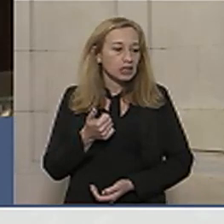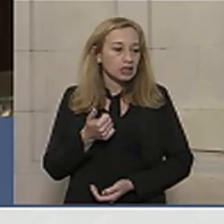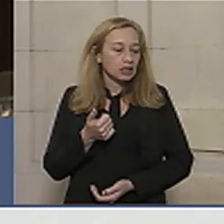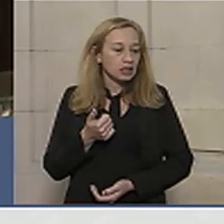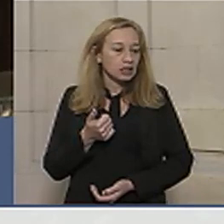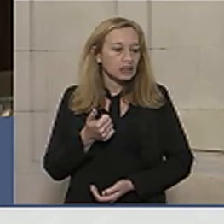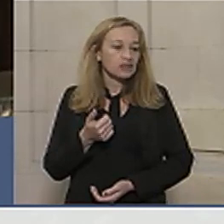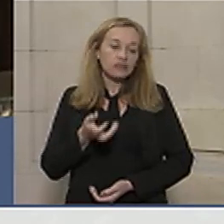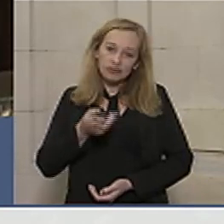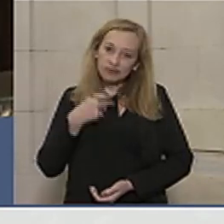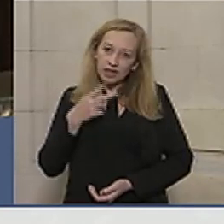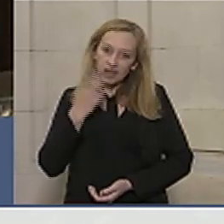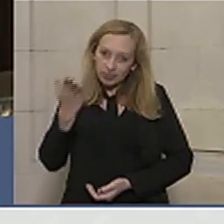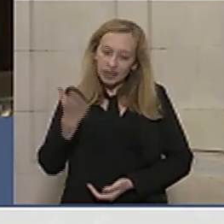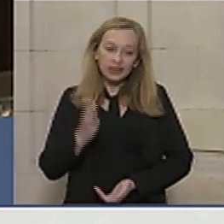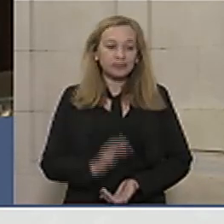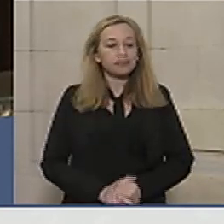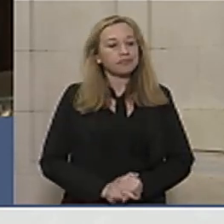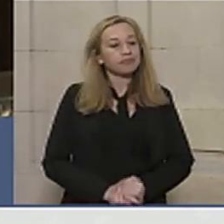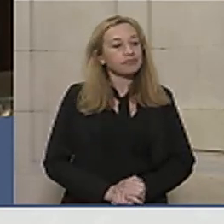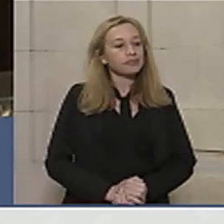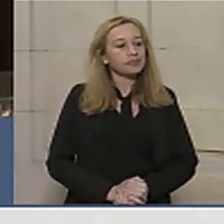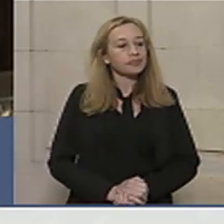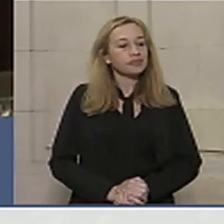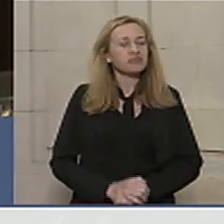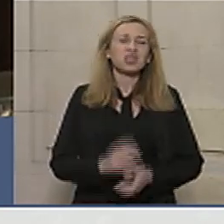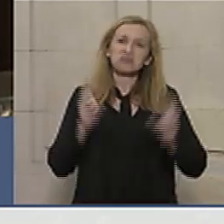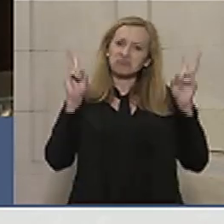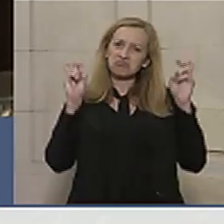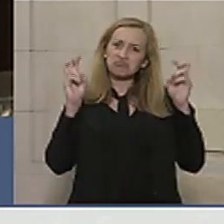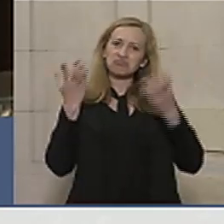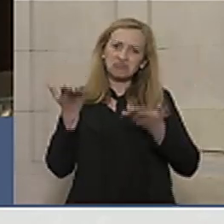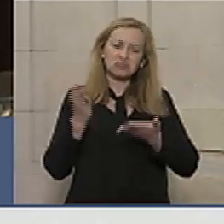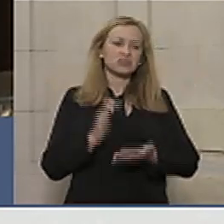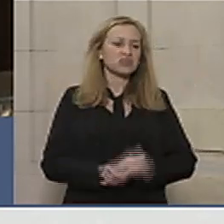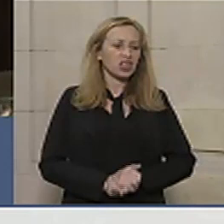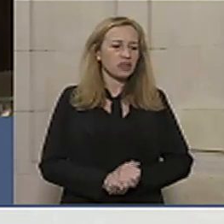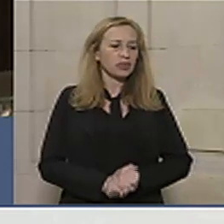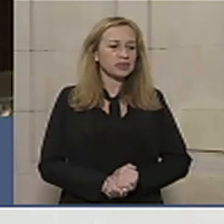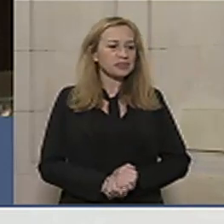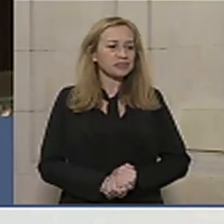que dizer a ela que ela trouxe um tema relevante,